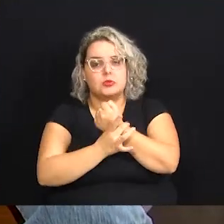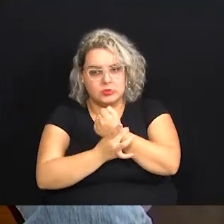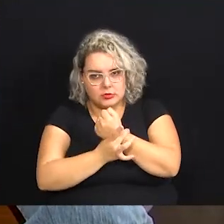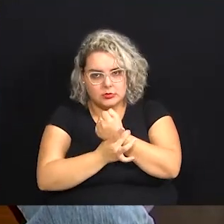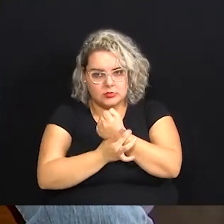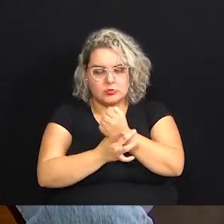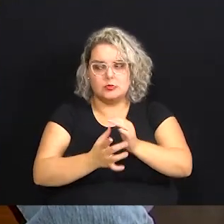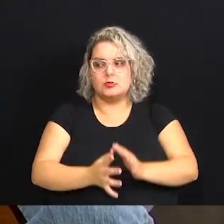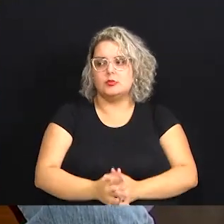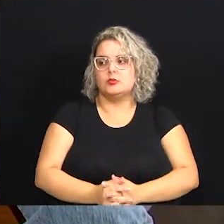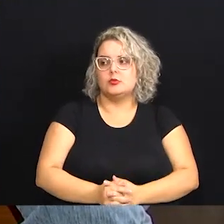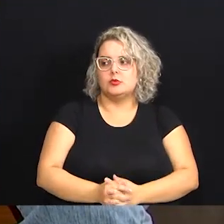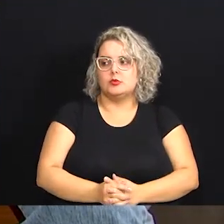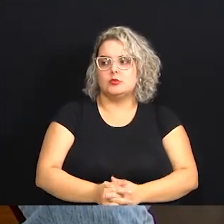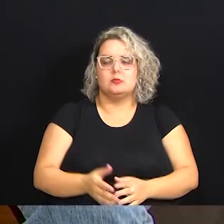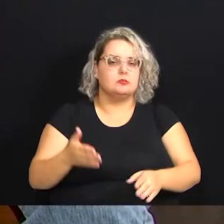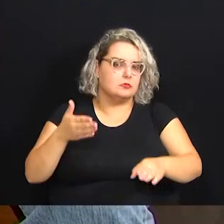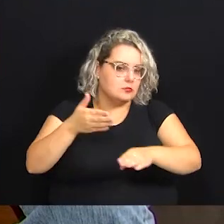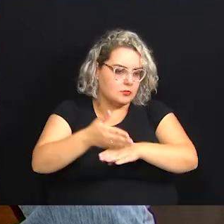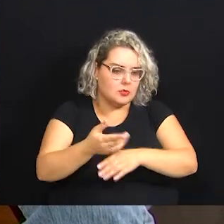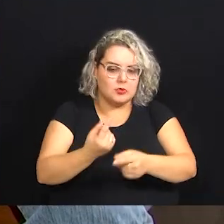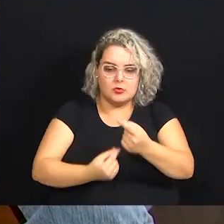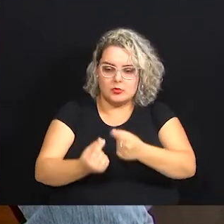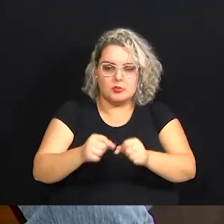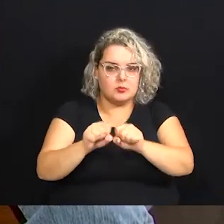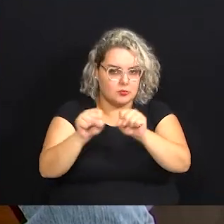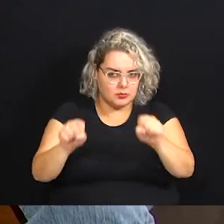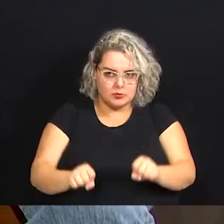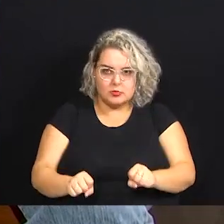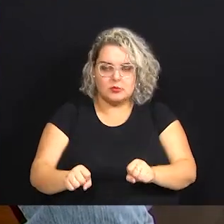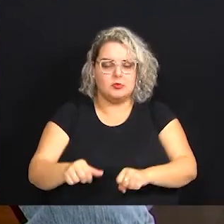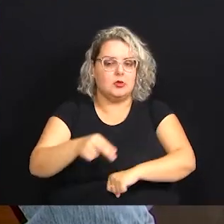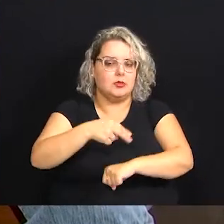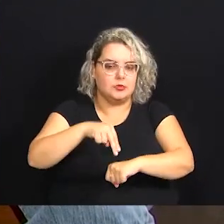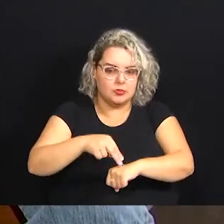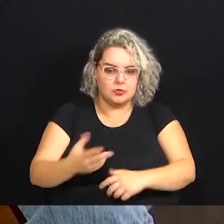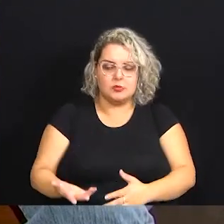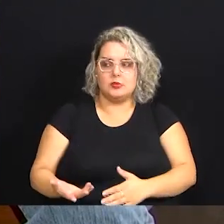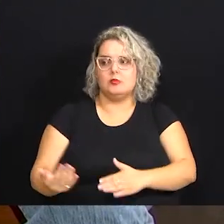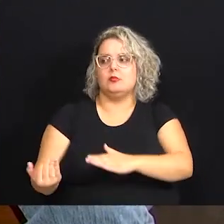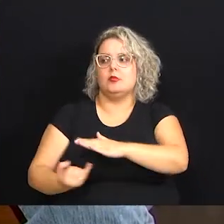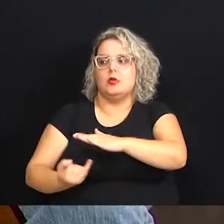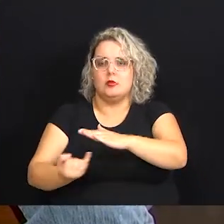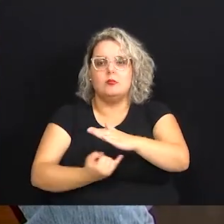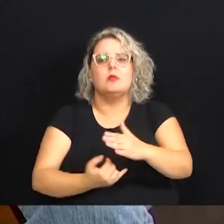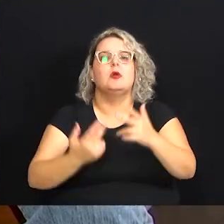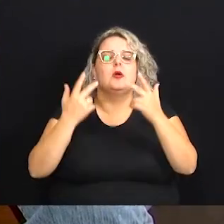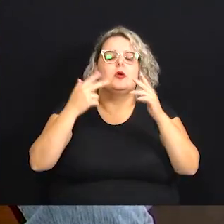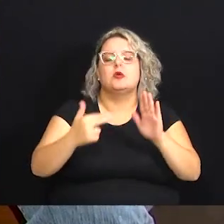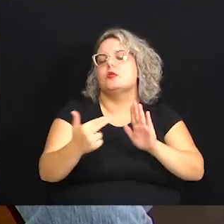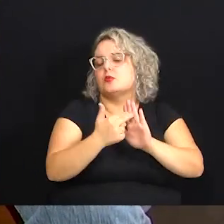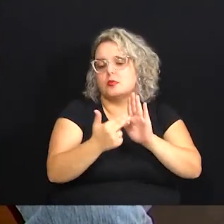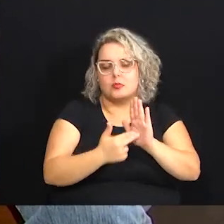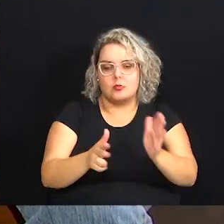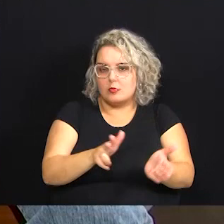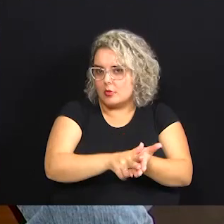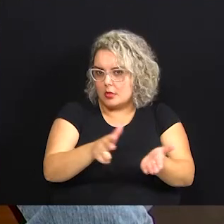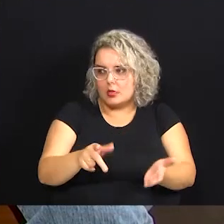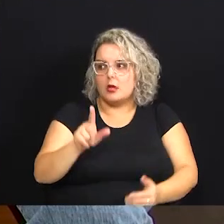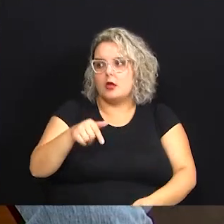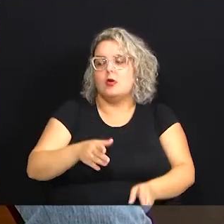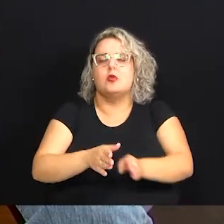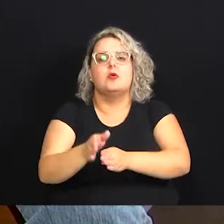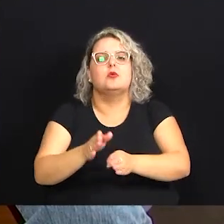seguro, ele faz parte do Sistema Financeiro Nacional. Então, a entidade que normatiza o seguro é